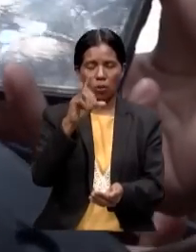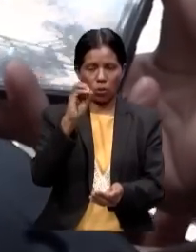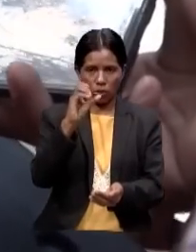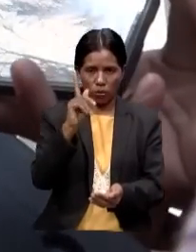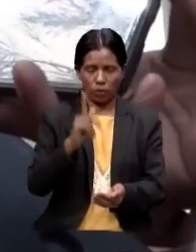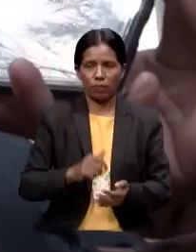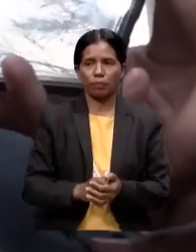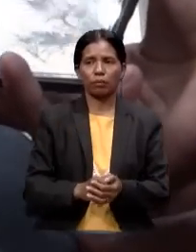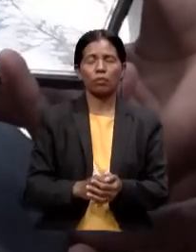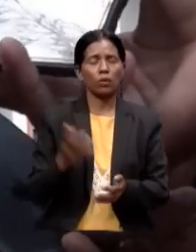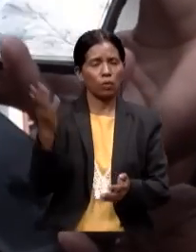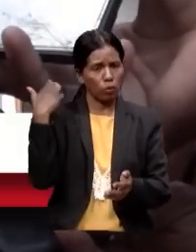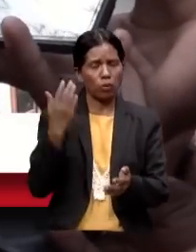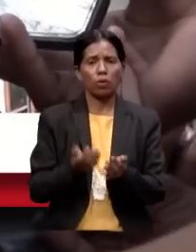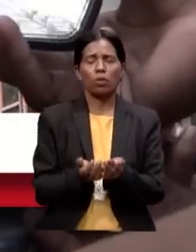uluk atribuiti aba